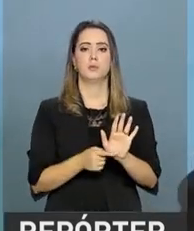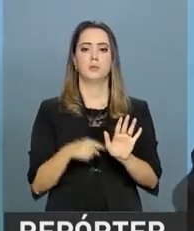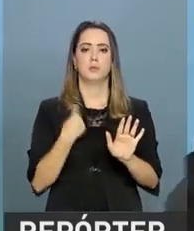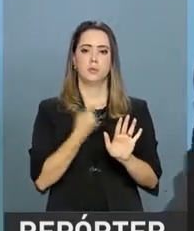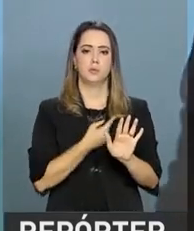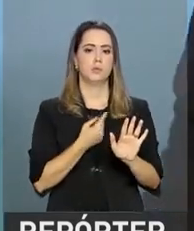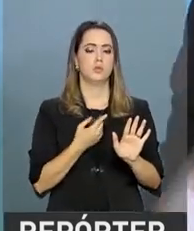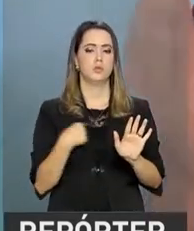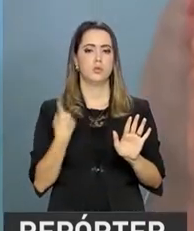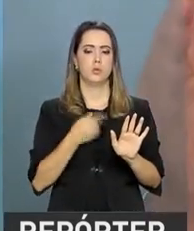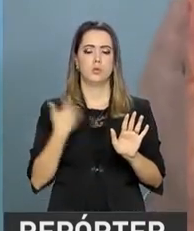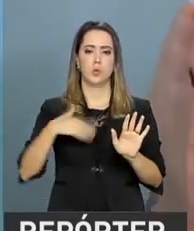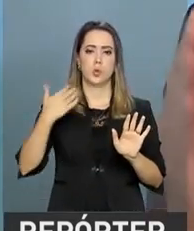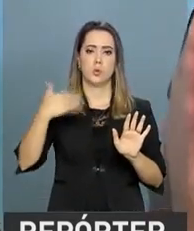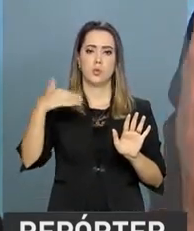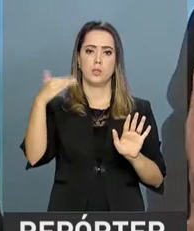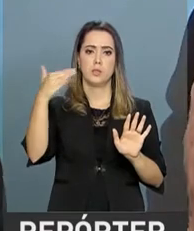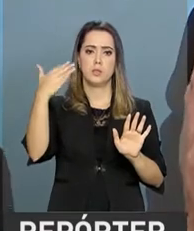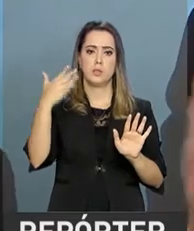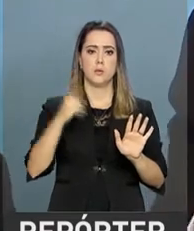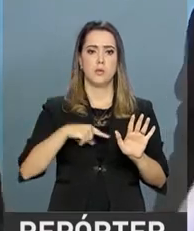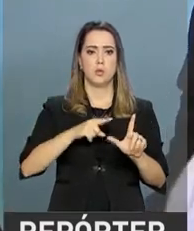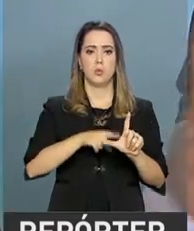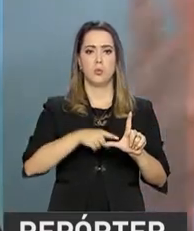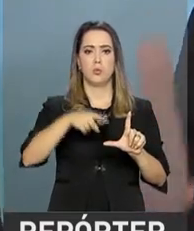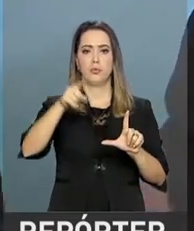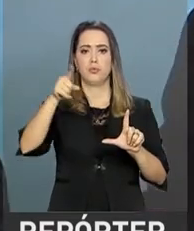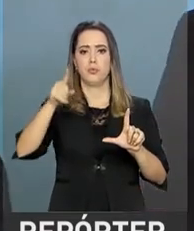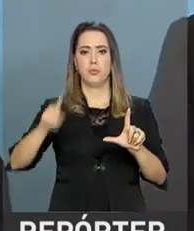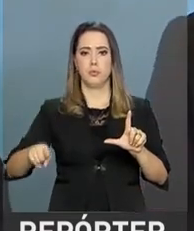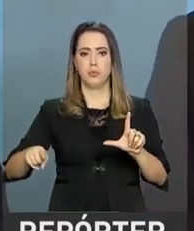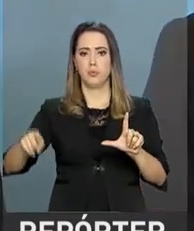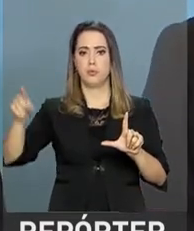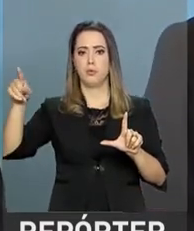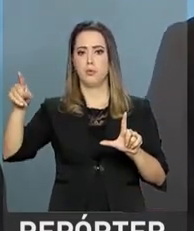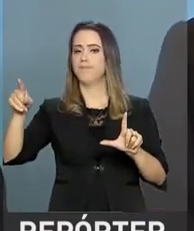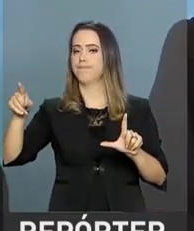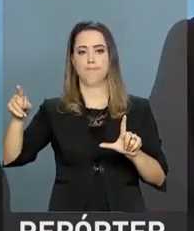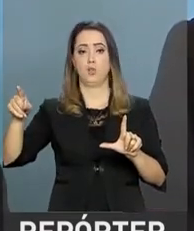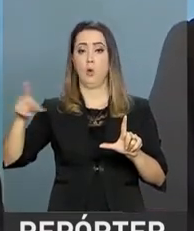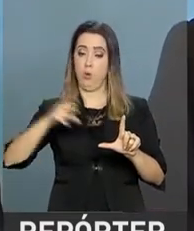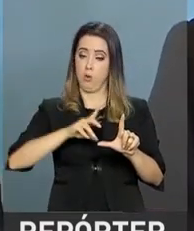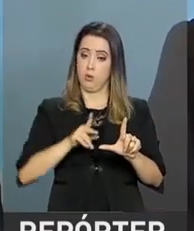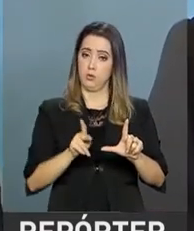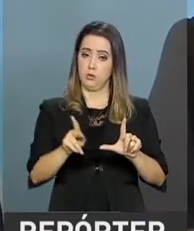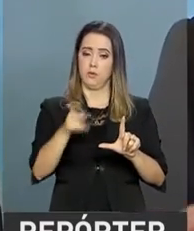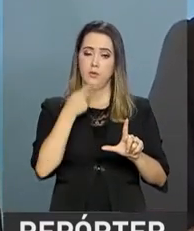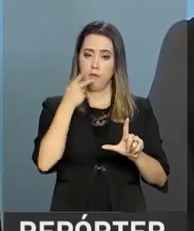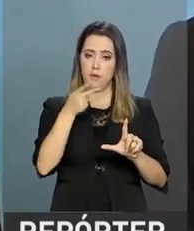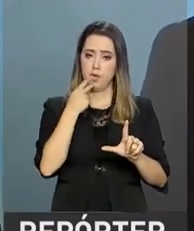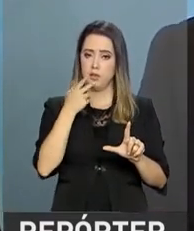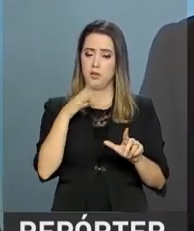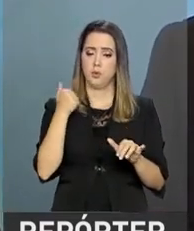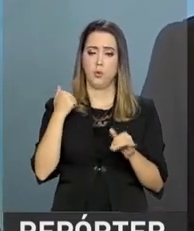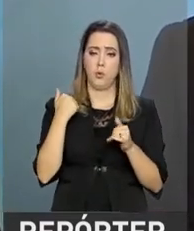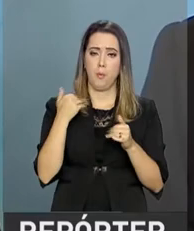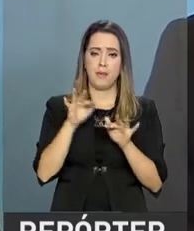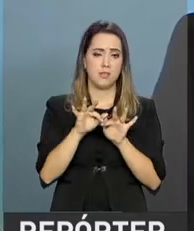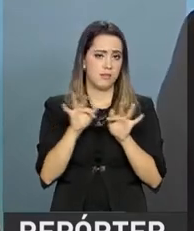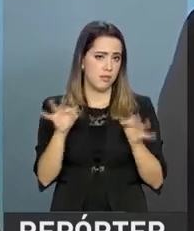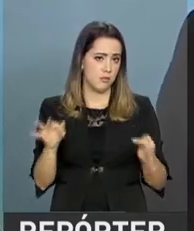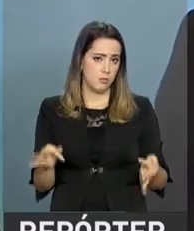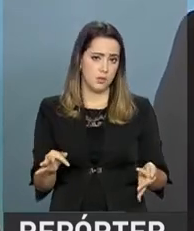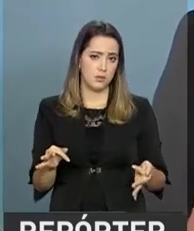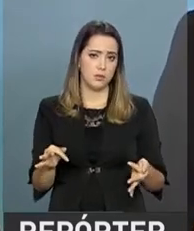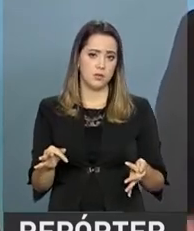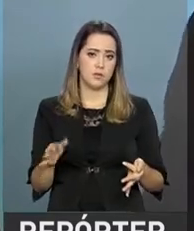num crescimento do ciclo curto aquilo falando aqui é uma linguagem um pouco mais